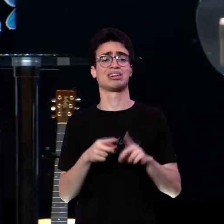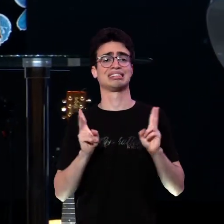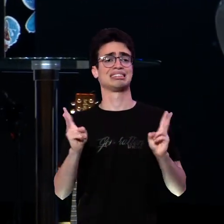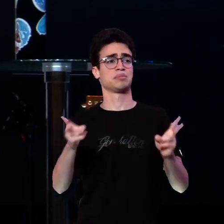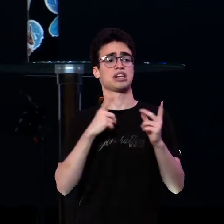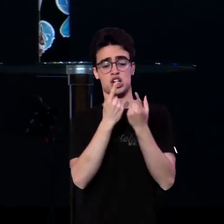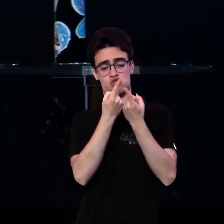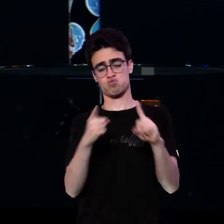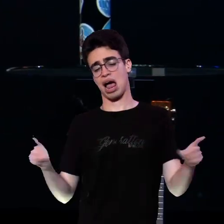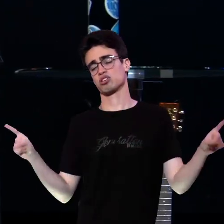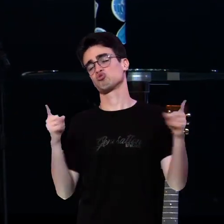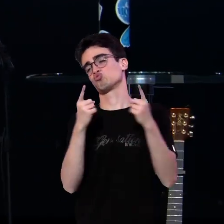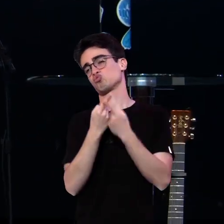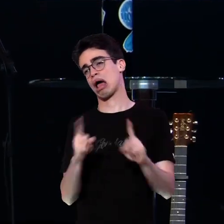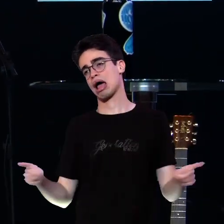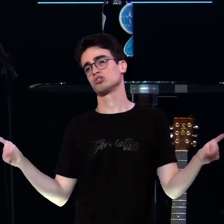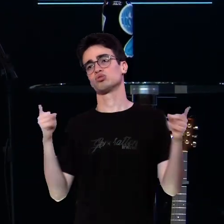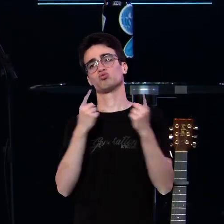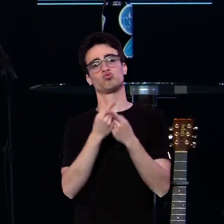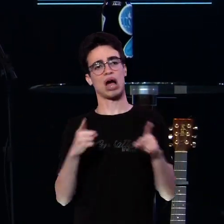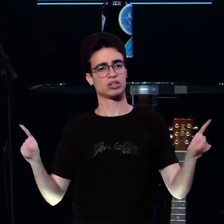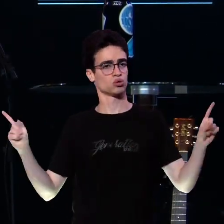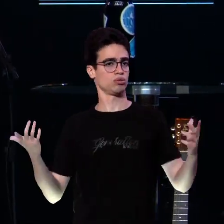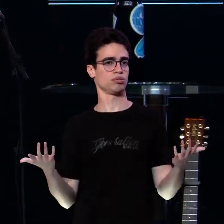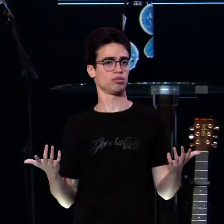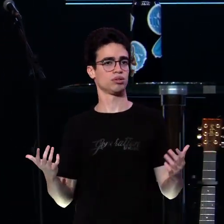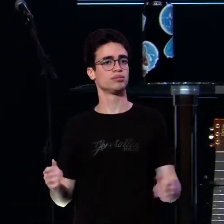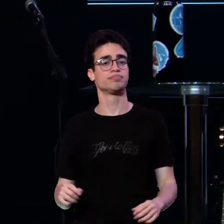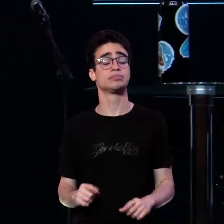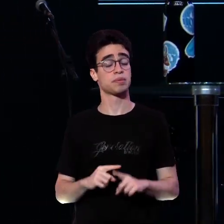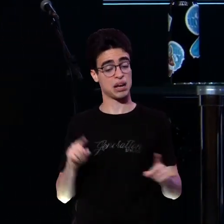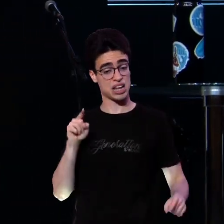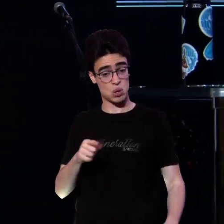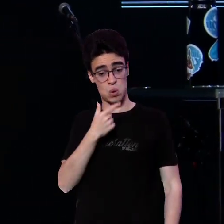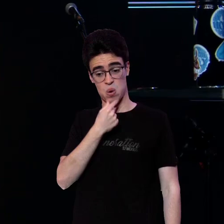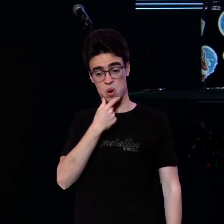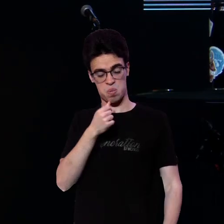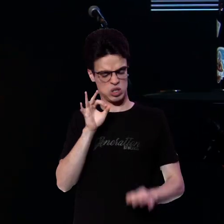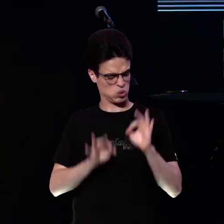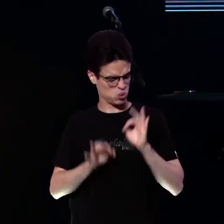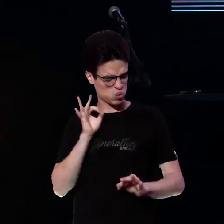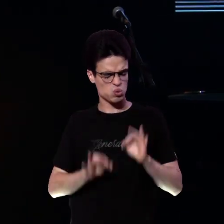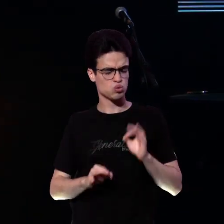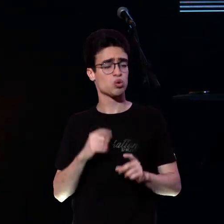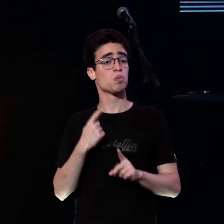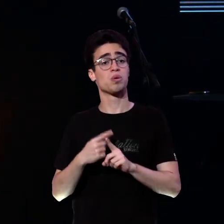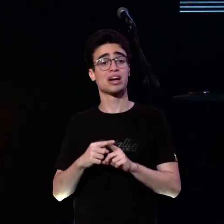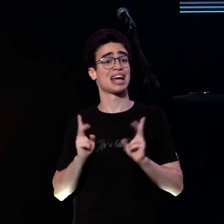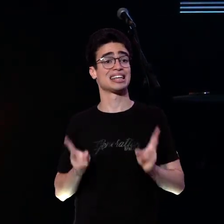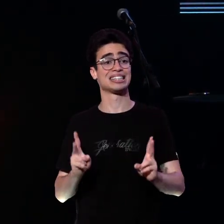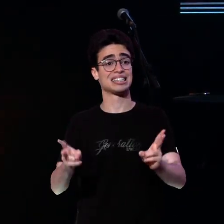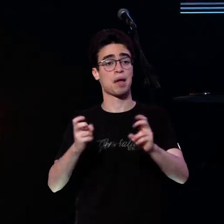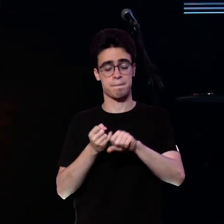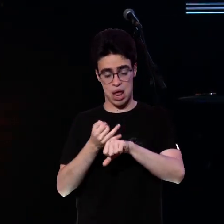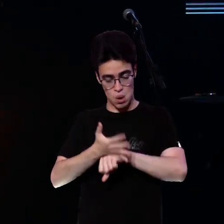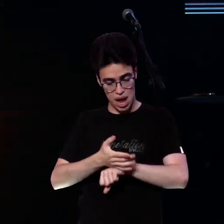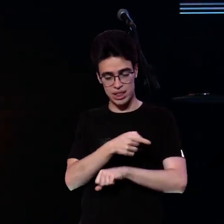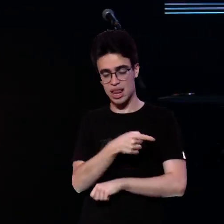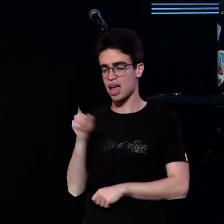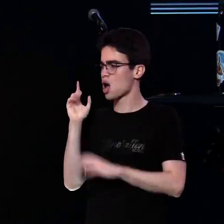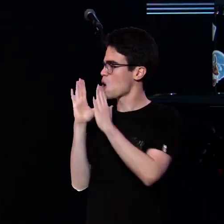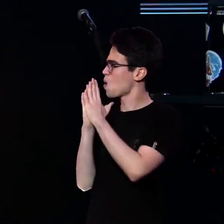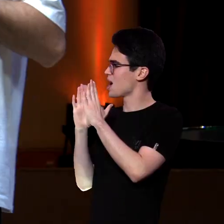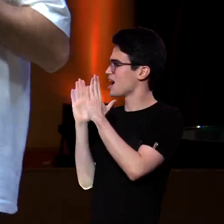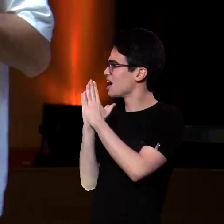direto. E Jó era tão justo que de madrugada ele orava pelos filhos dele, para que eles, se